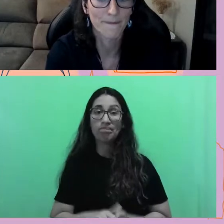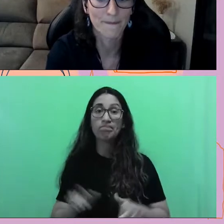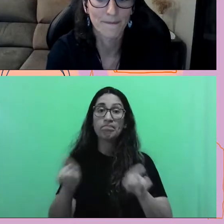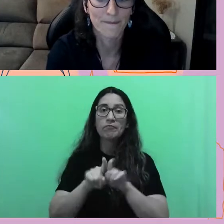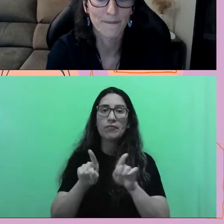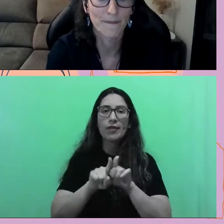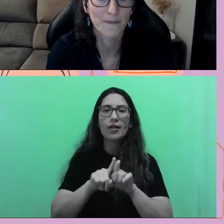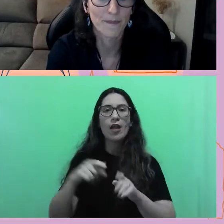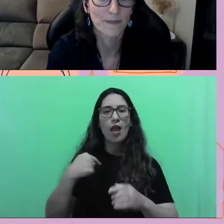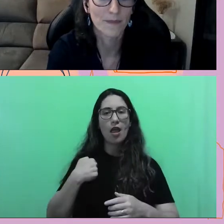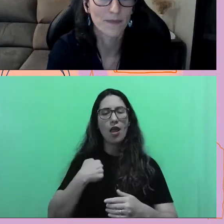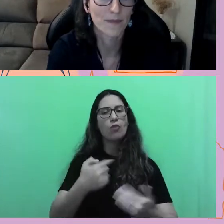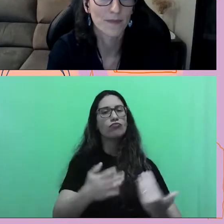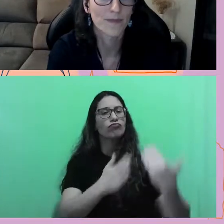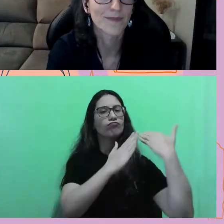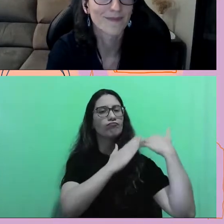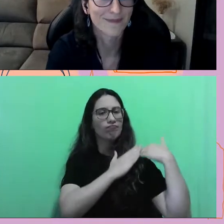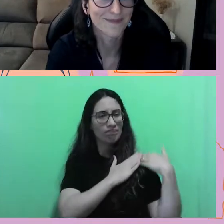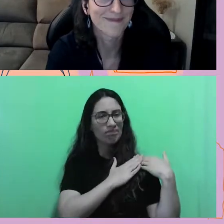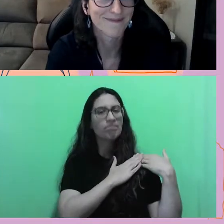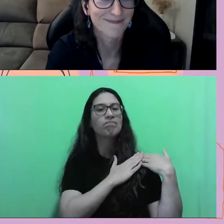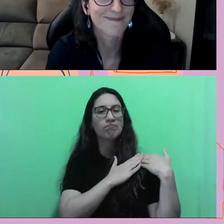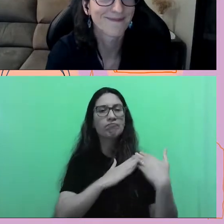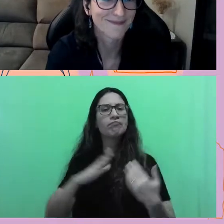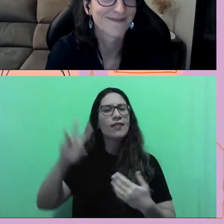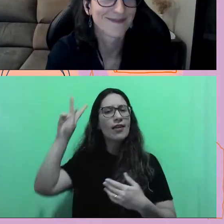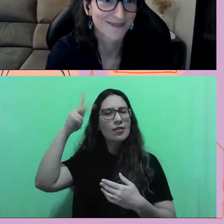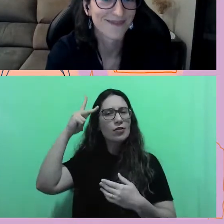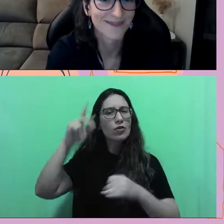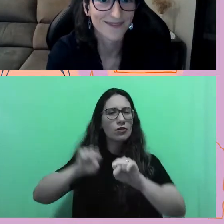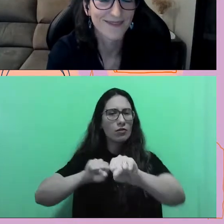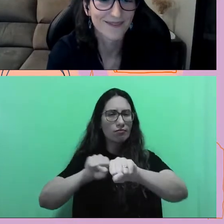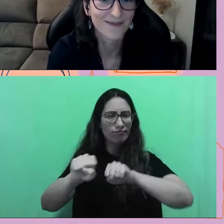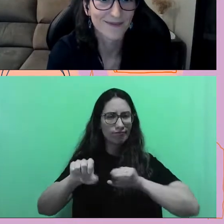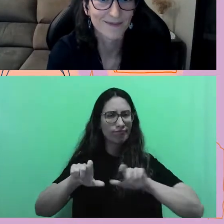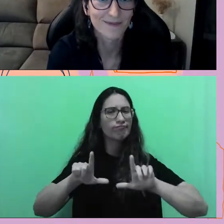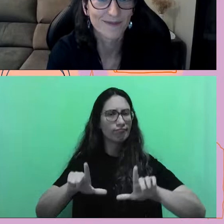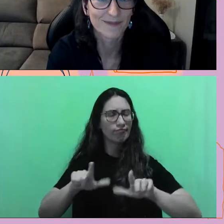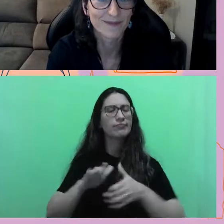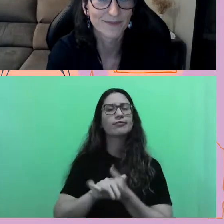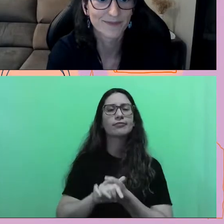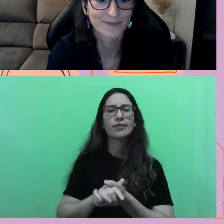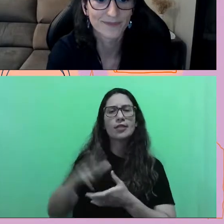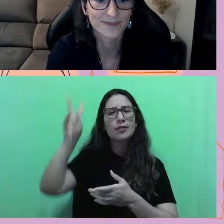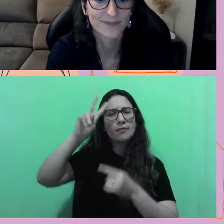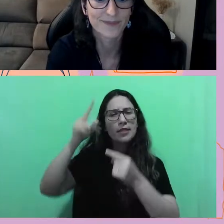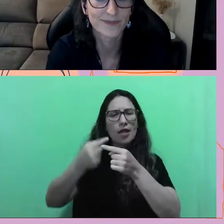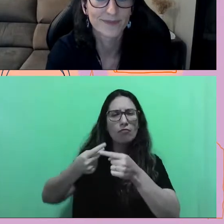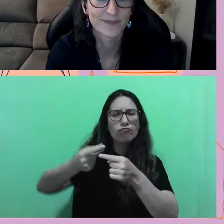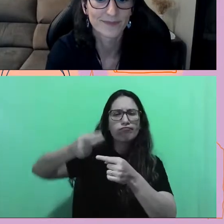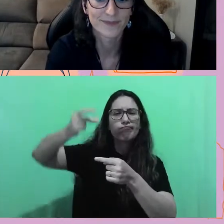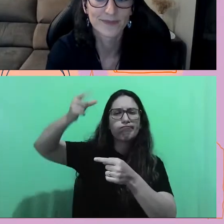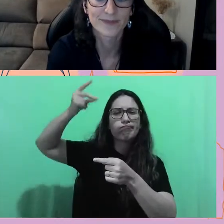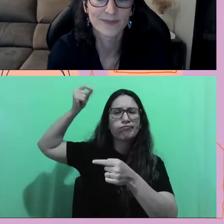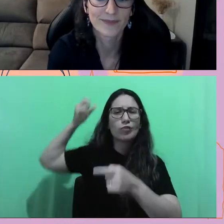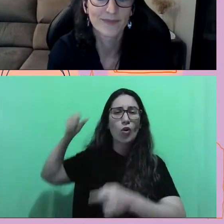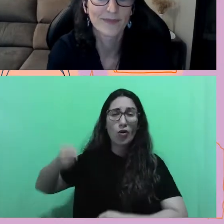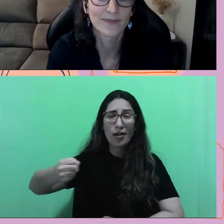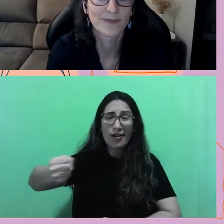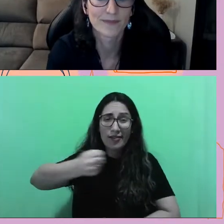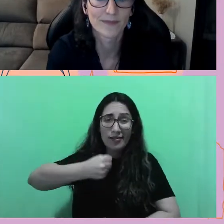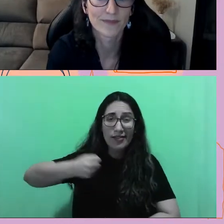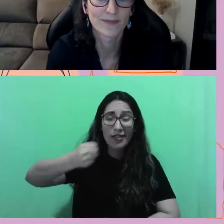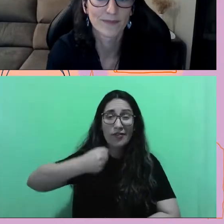minha incumbência lá, que sou historiadora, pensar, assim, os primórdios da cerveja, né? A história que a gente